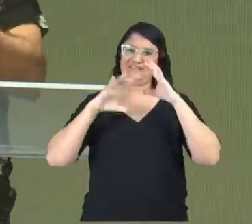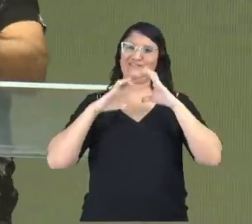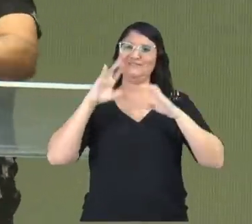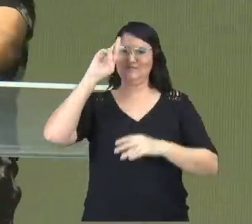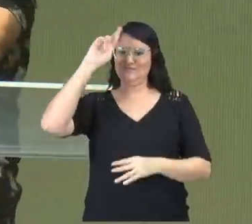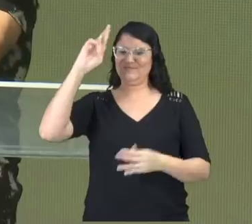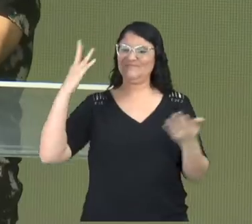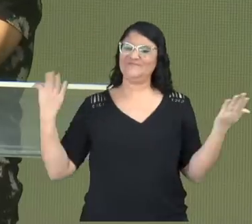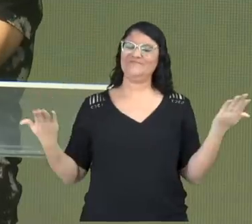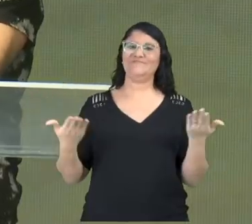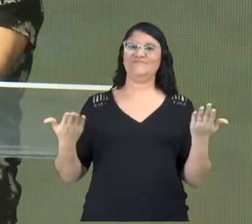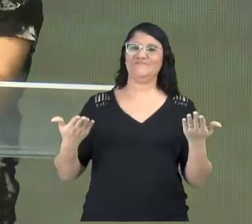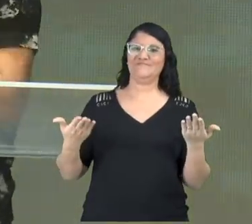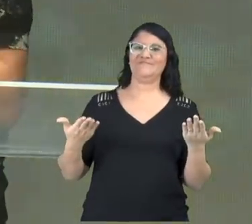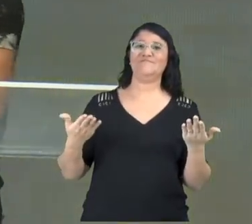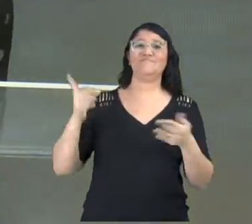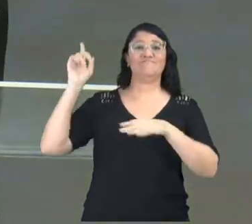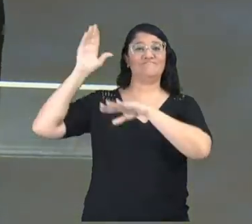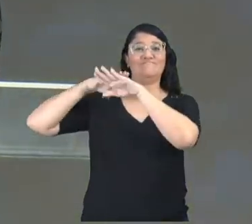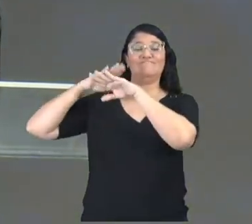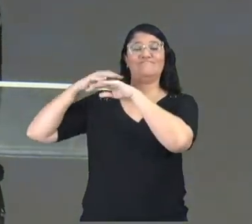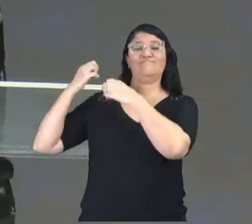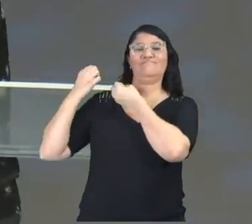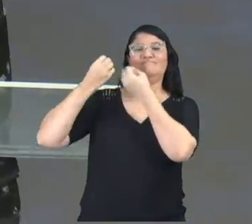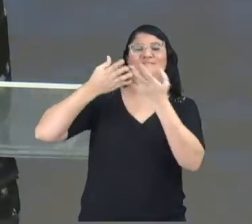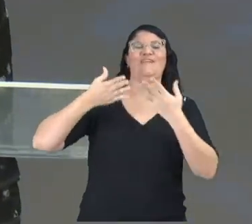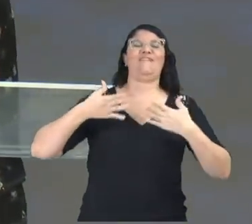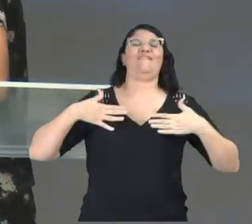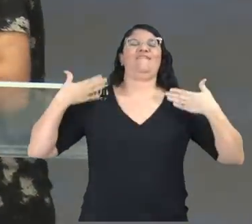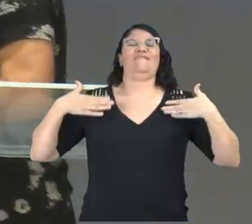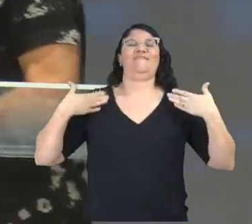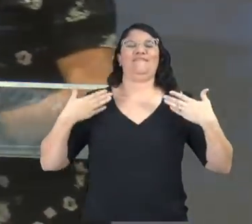com a alegria que Ele mesmo coloca no seu coração.